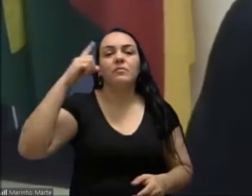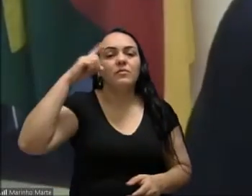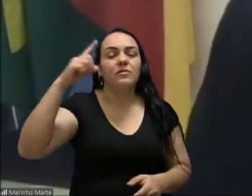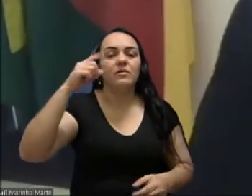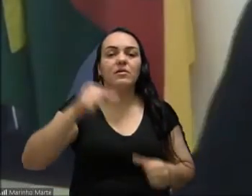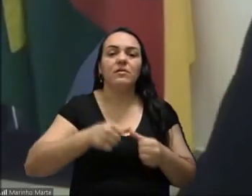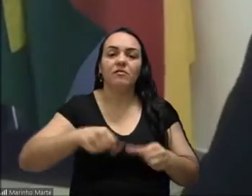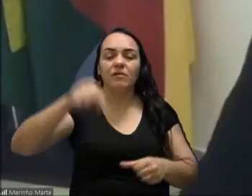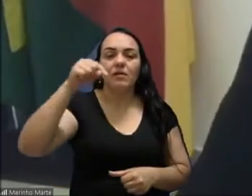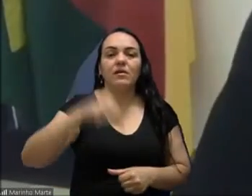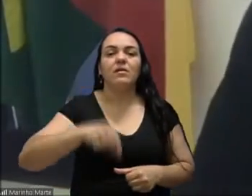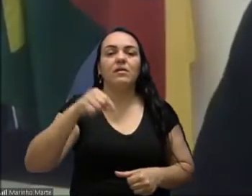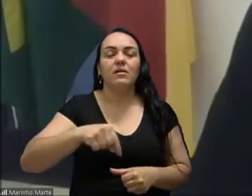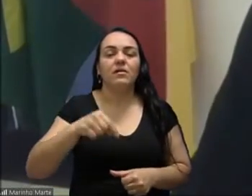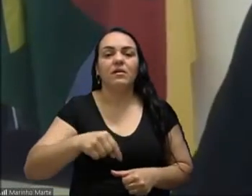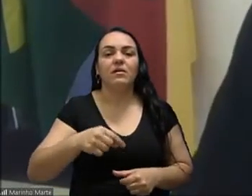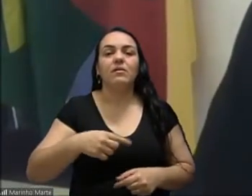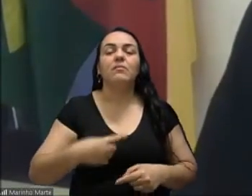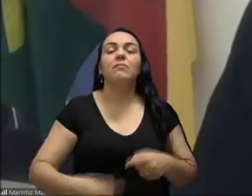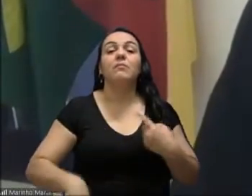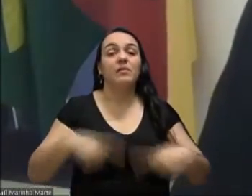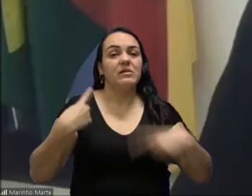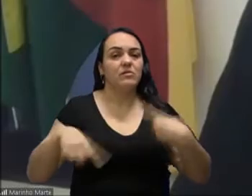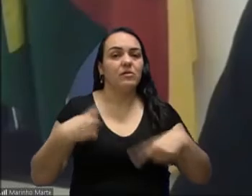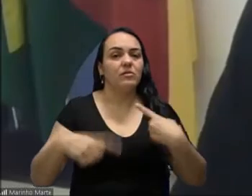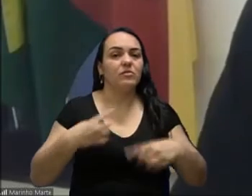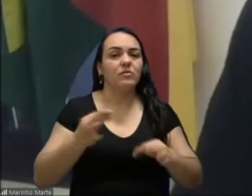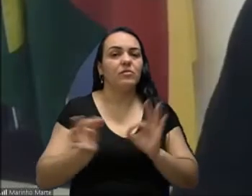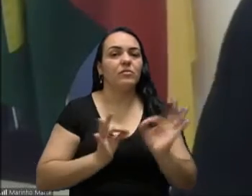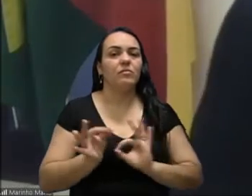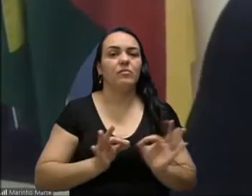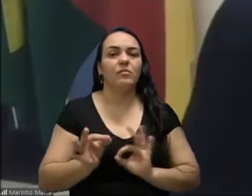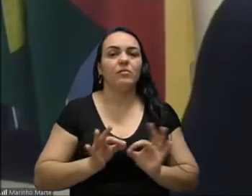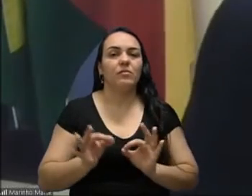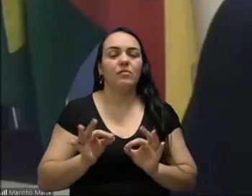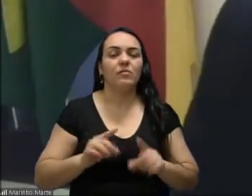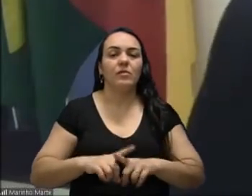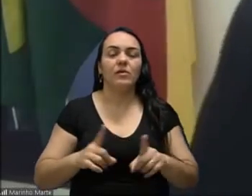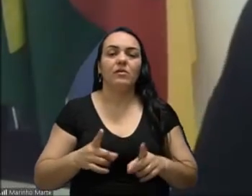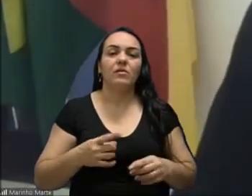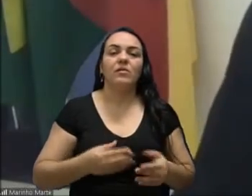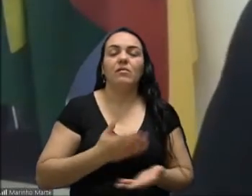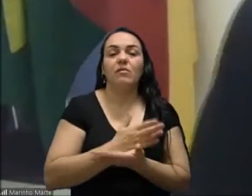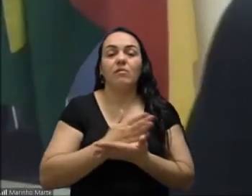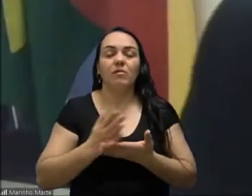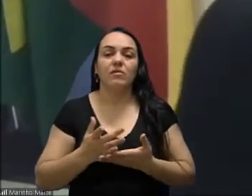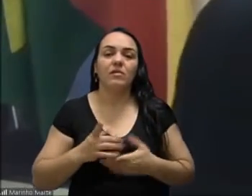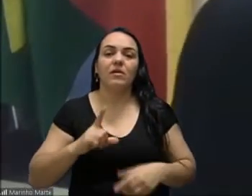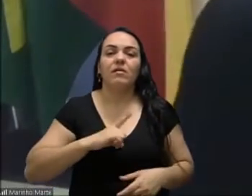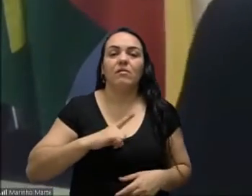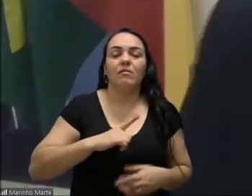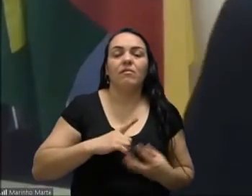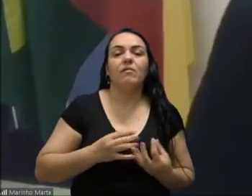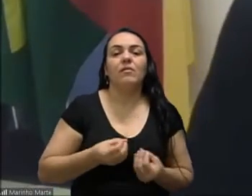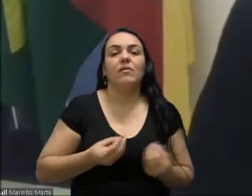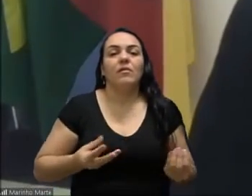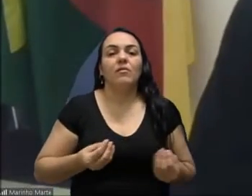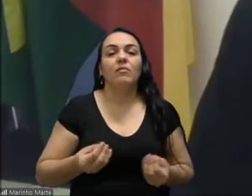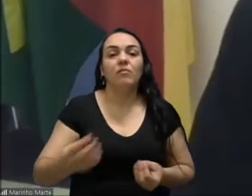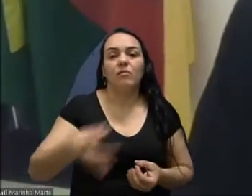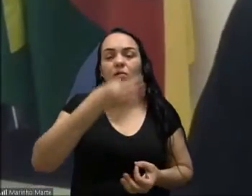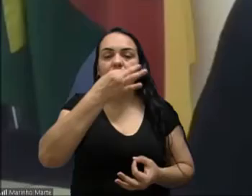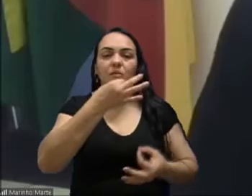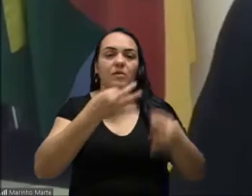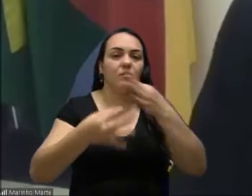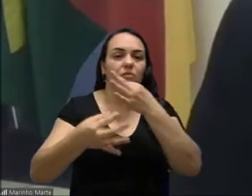possibilidade de discutir os projetos se o projeto tem vício de iniciativa por essa ou por aquela razão é